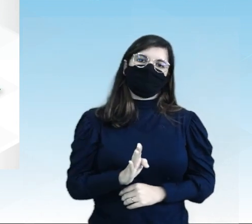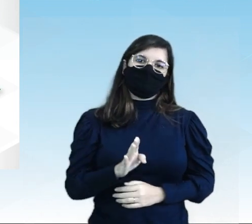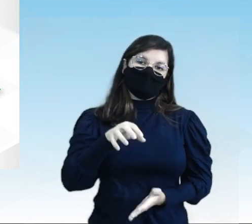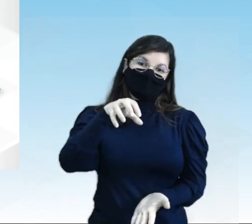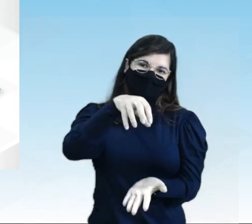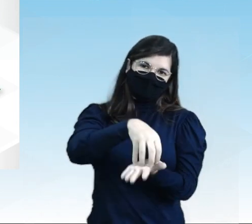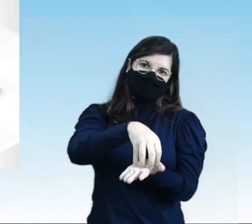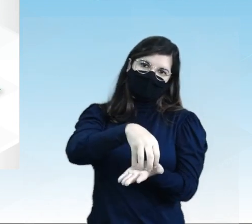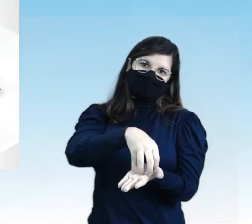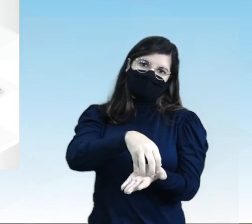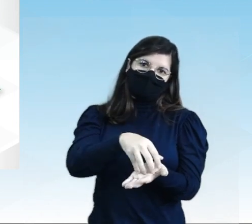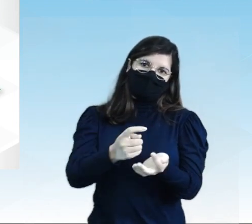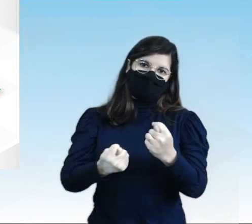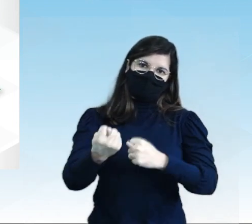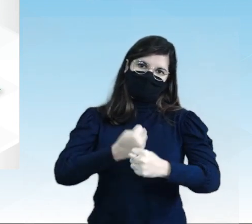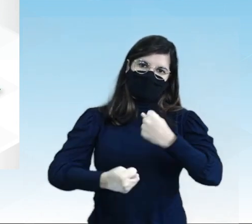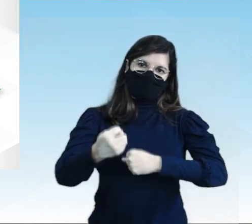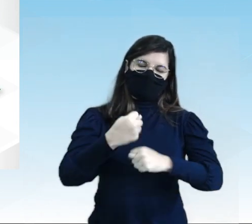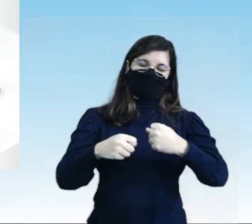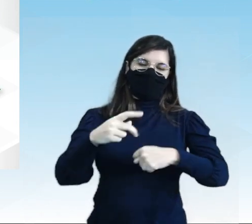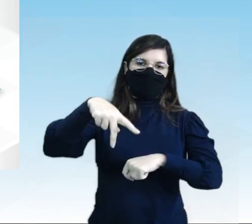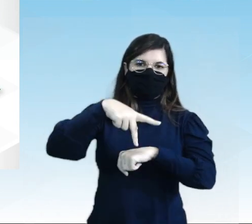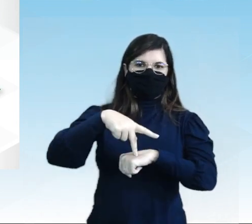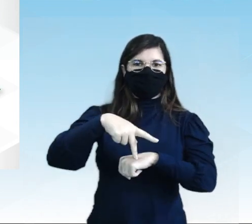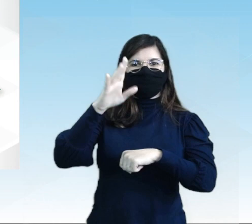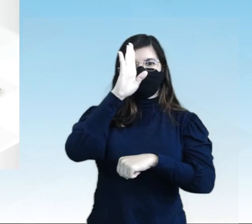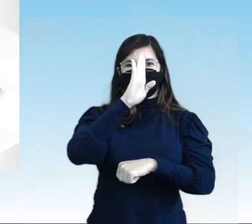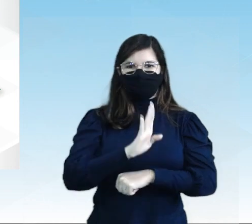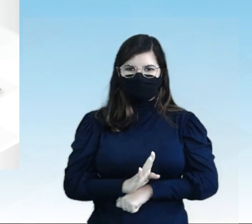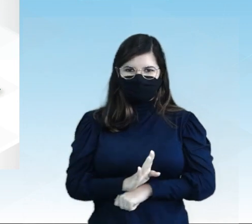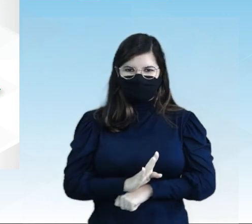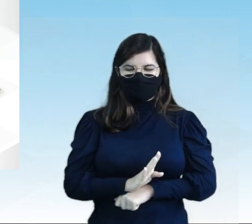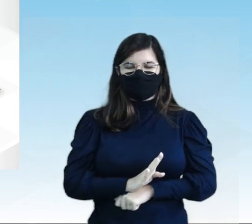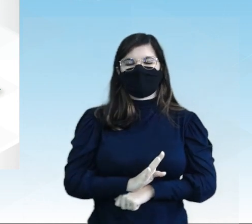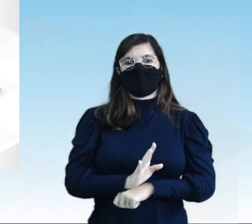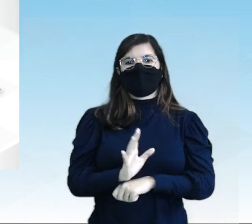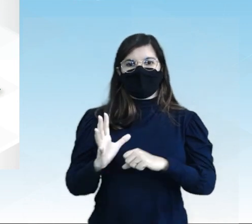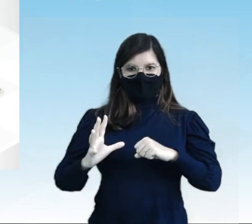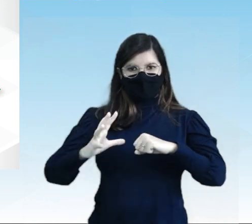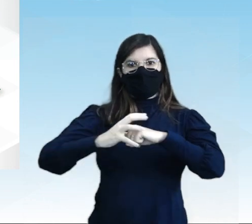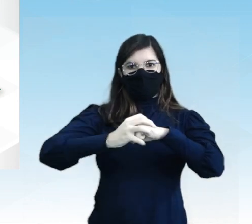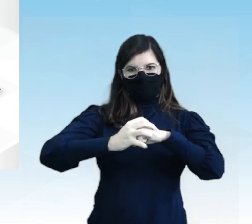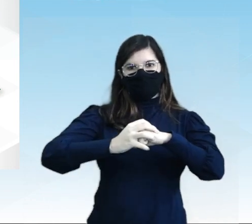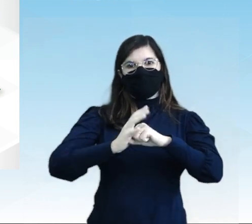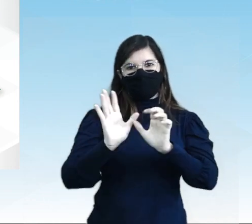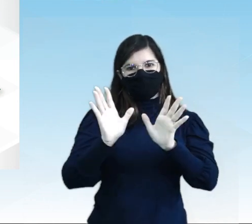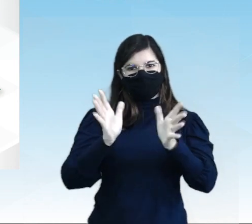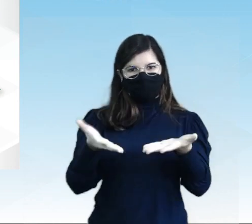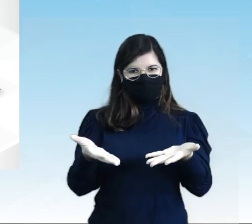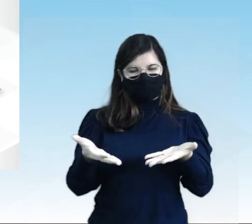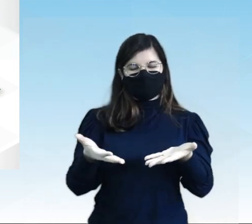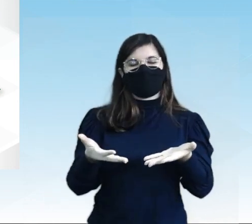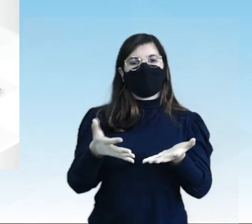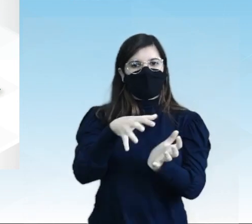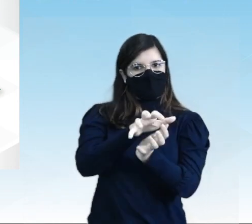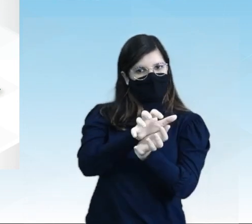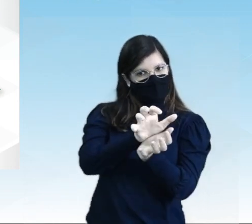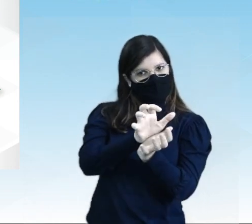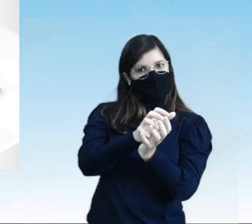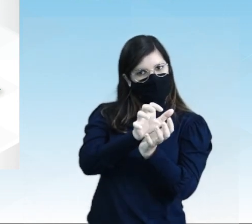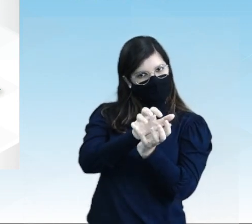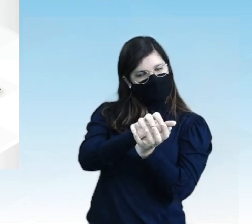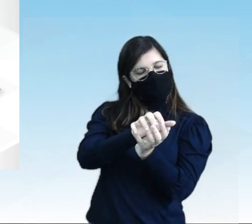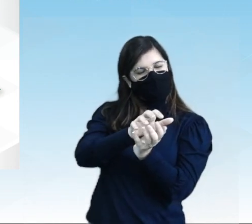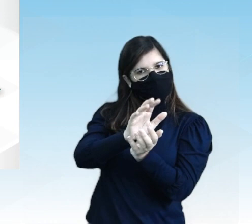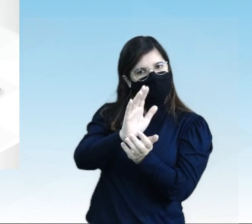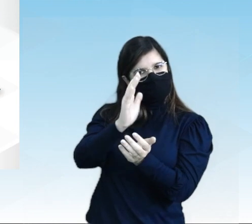ser o centro financeiro desse país né que na época então Polônia então Pernambuco já era muito destaque né